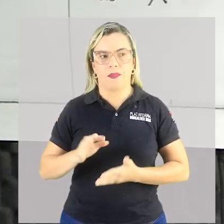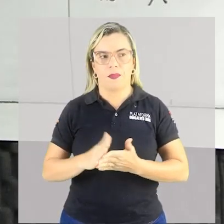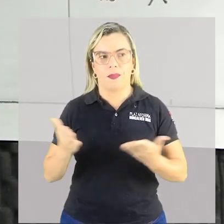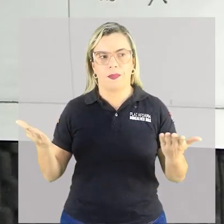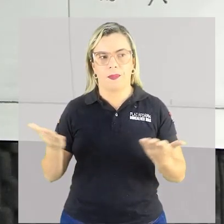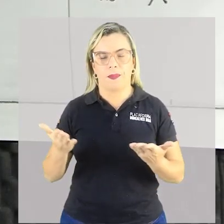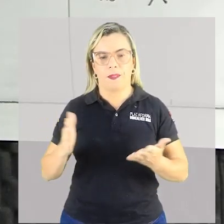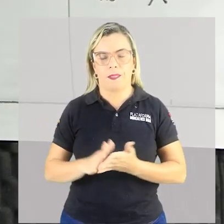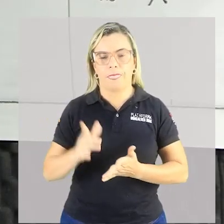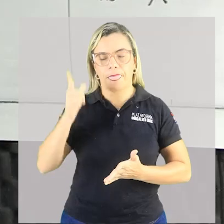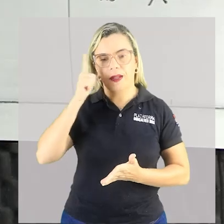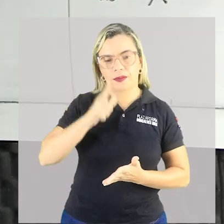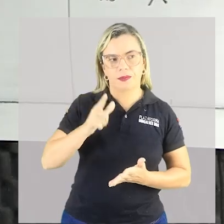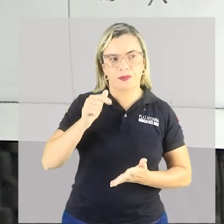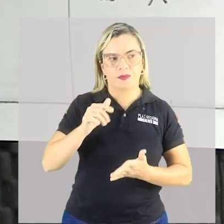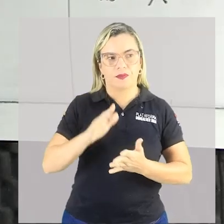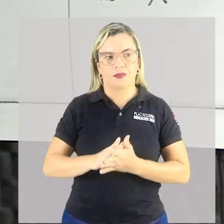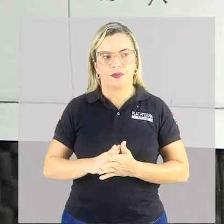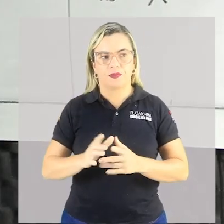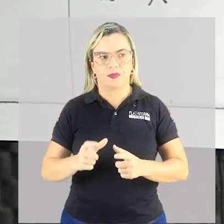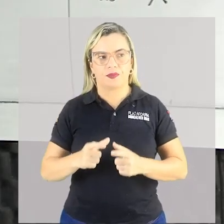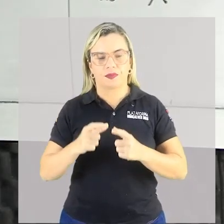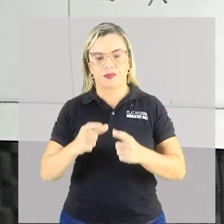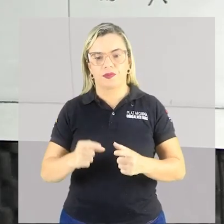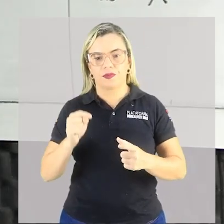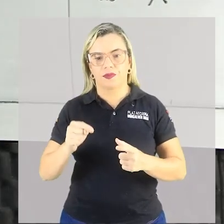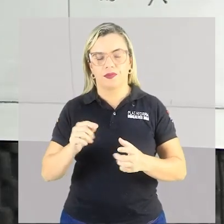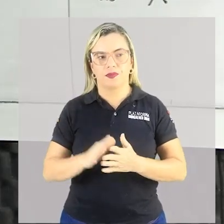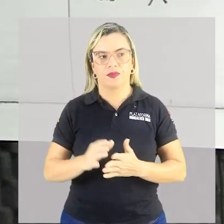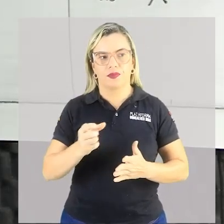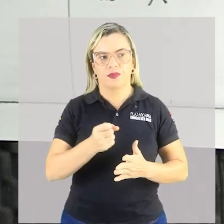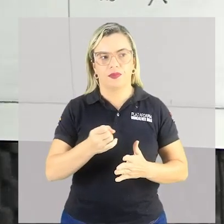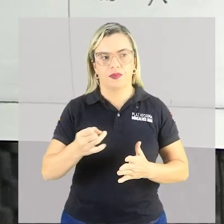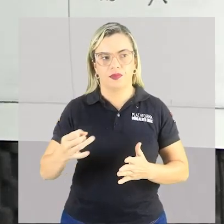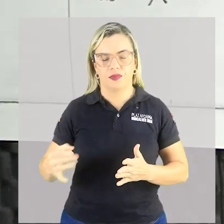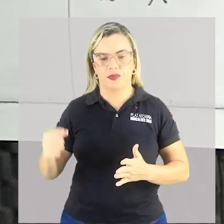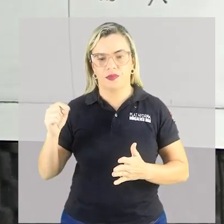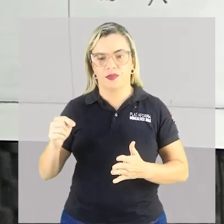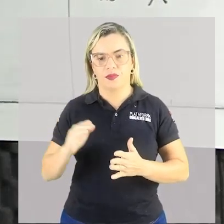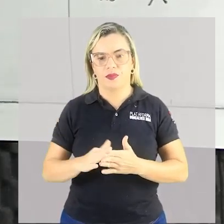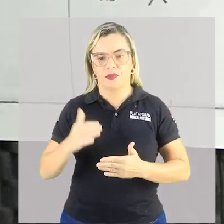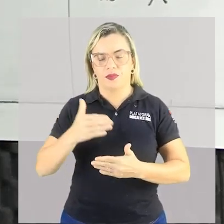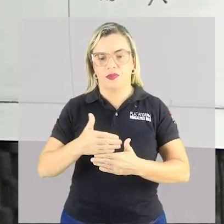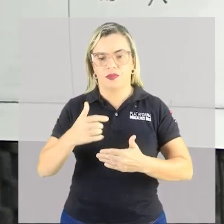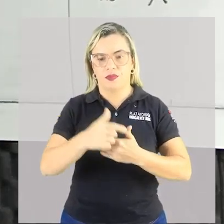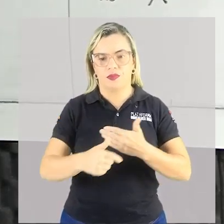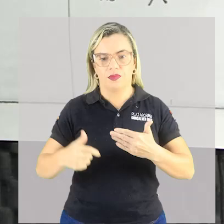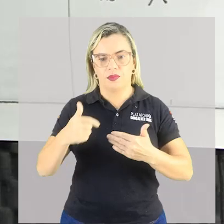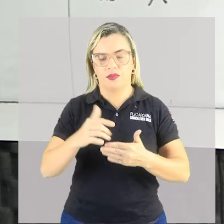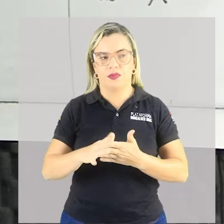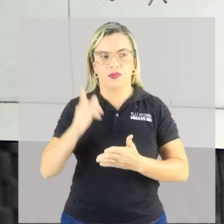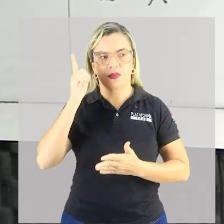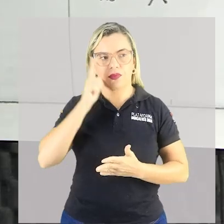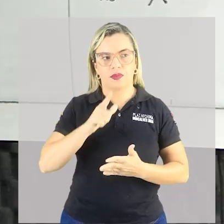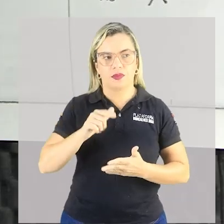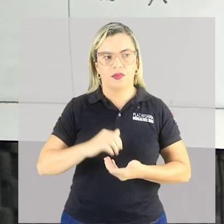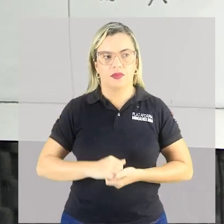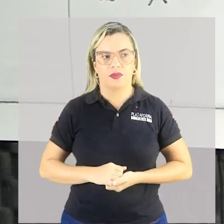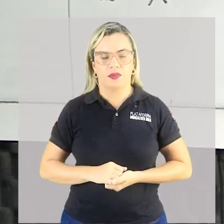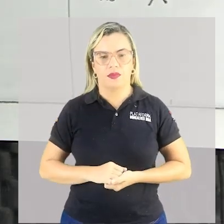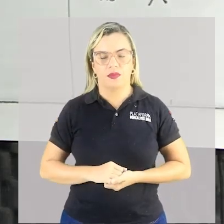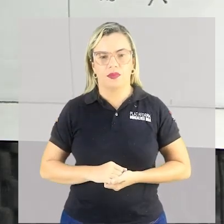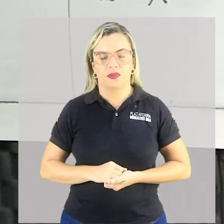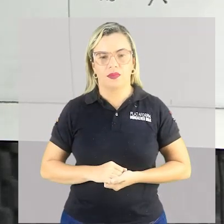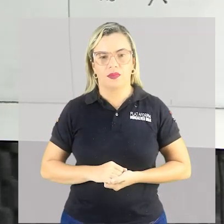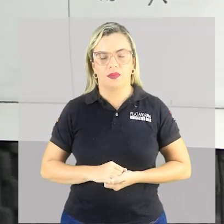Agora sim eu vou conseguir descobrir exatamente, né, quantos tijolos eu consigo colocar. Primeiro, aqui faltou um